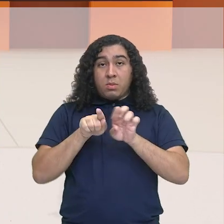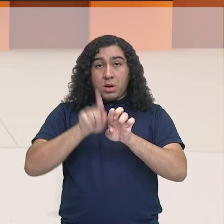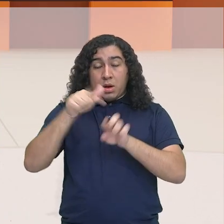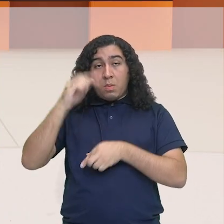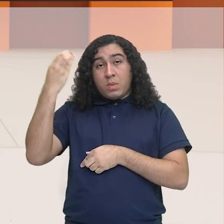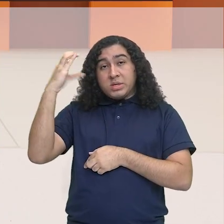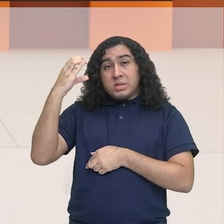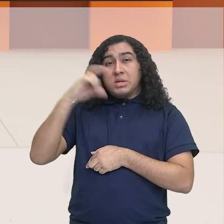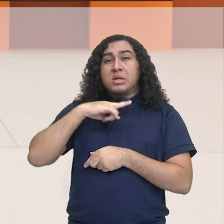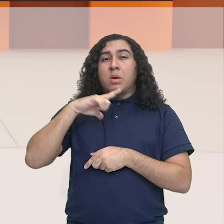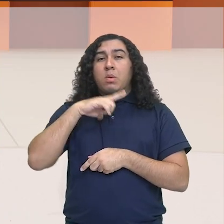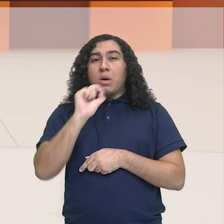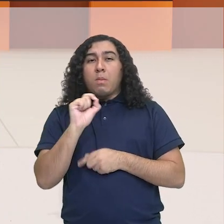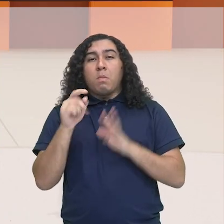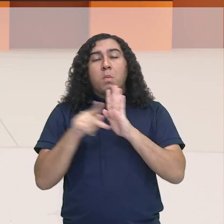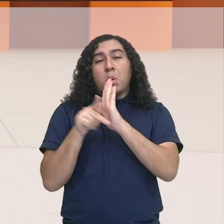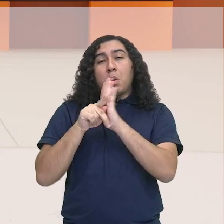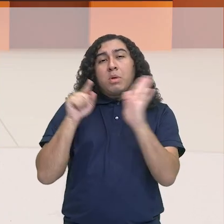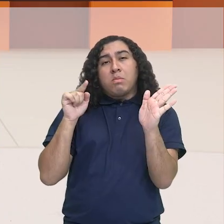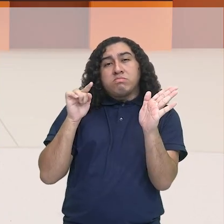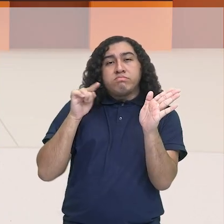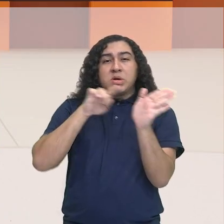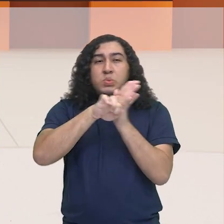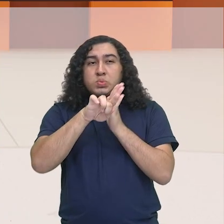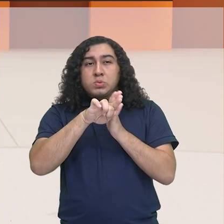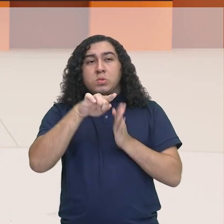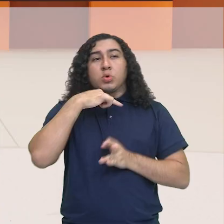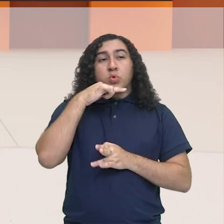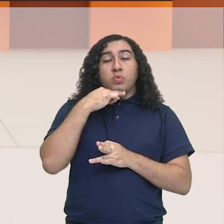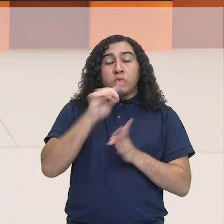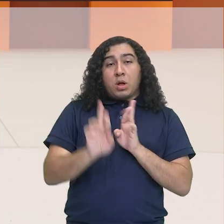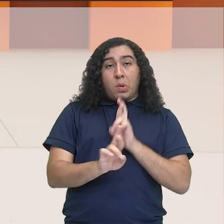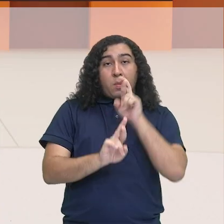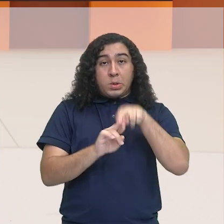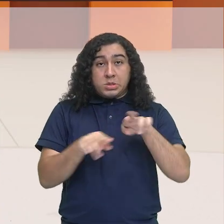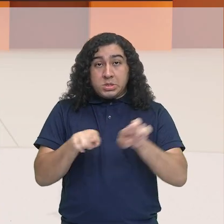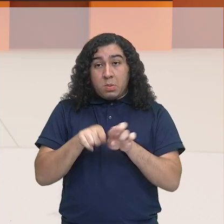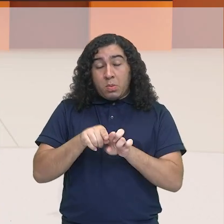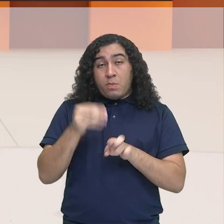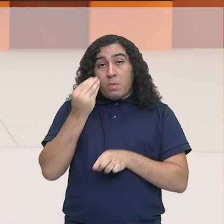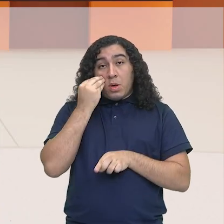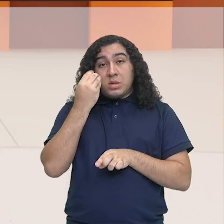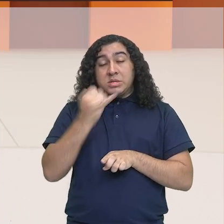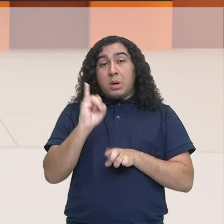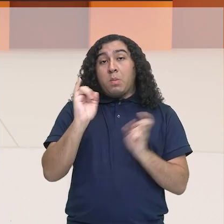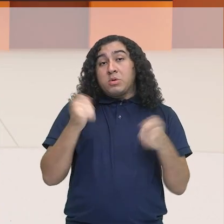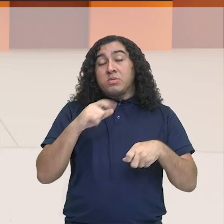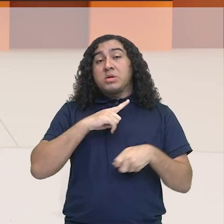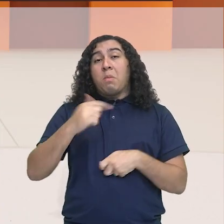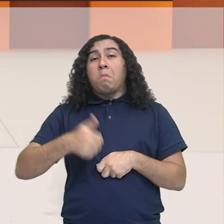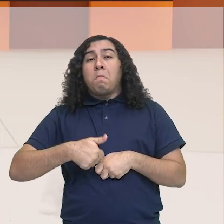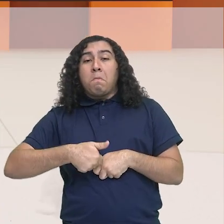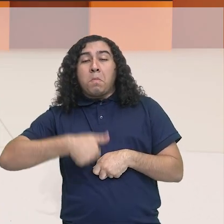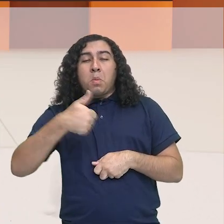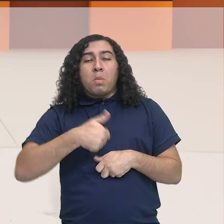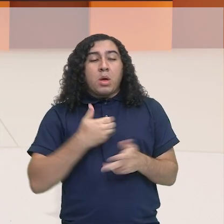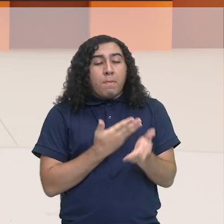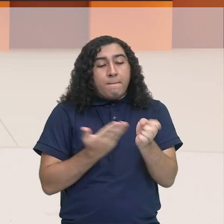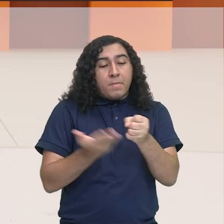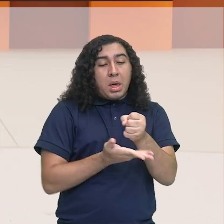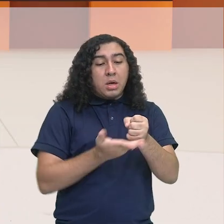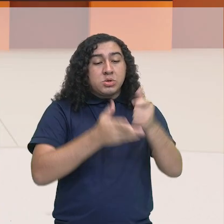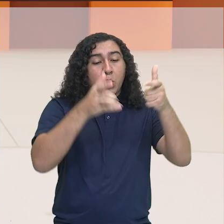fazer pergunta, o conhecimento que vai fazer pergunta, né? Vai tentar chegar à causa primeira das coisas, né? De